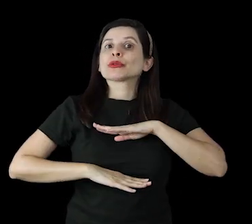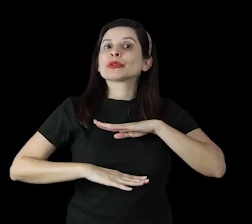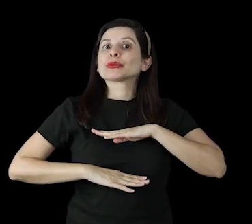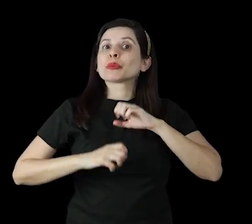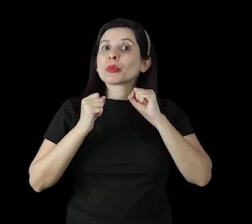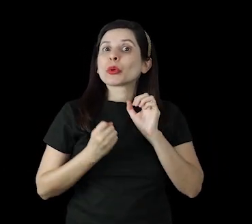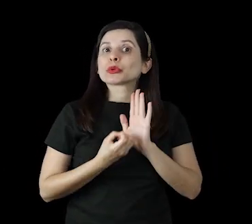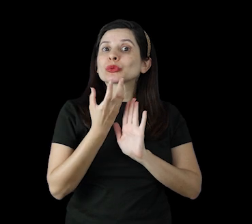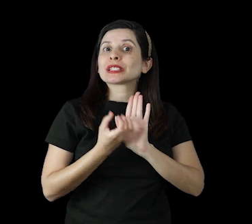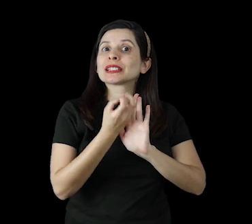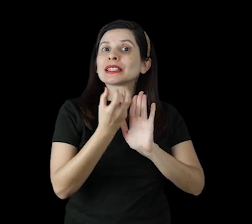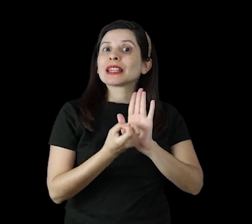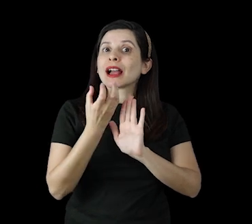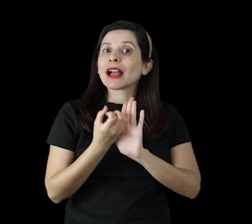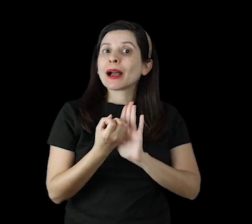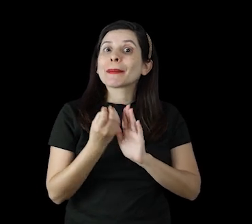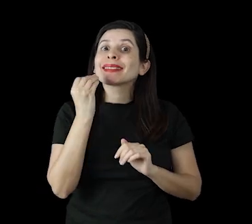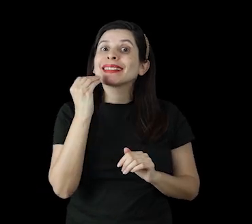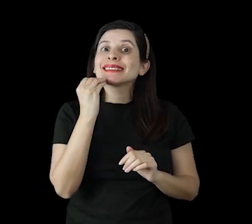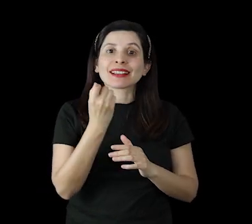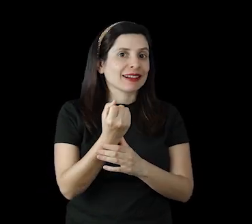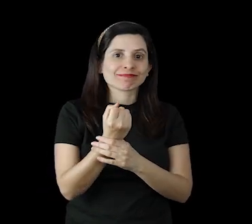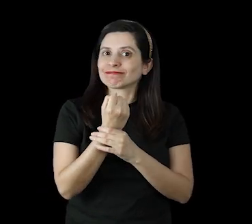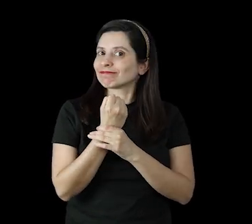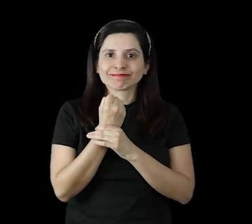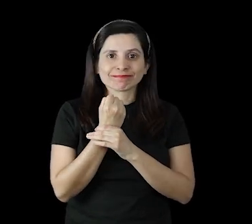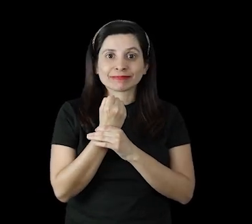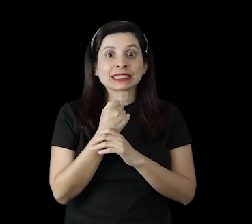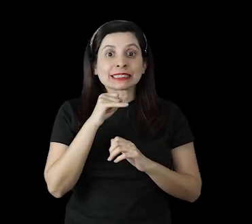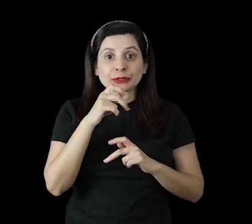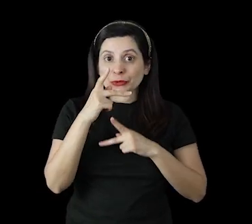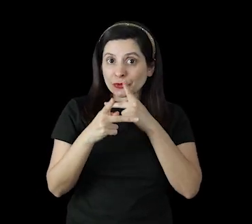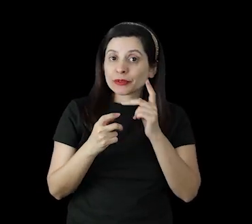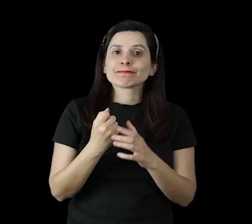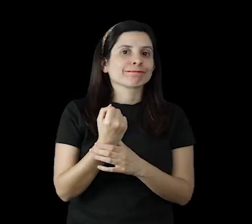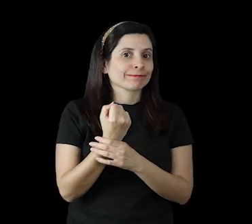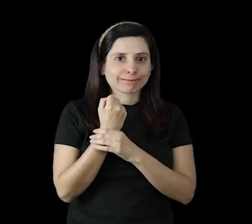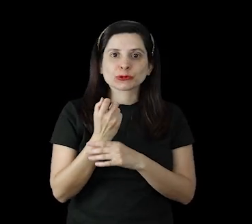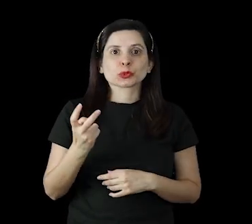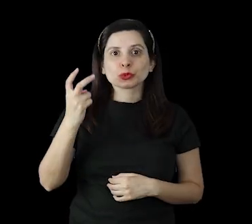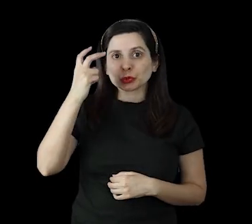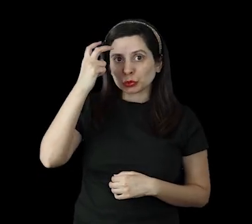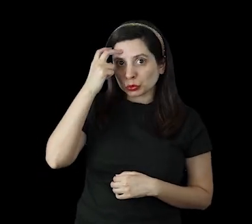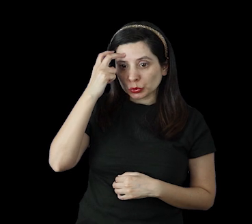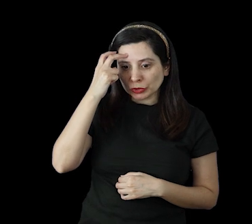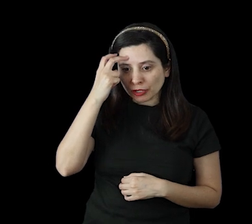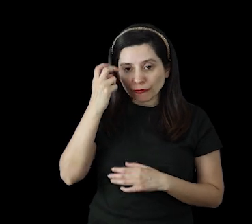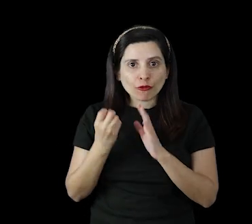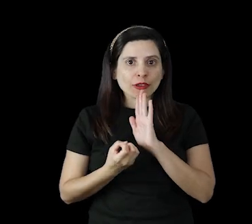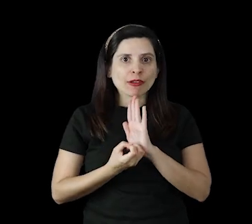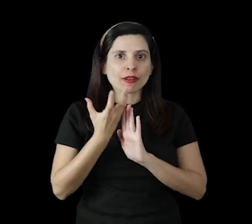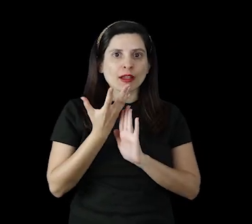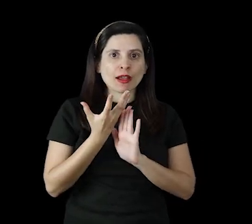posso criar para testar essa insegurança, né? E se eu estou falando dessa segurança cultural, né, que foi